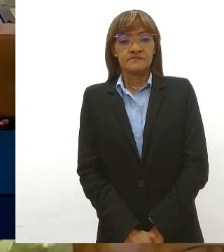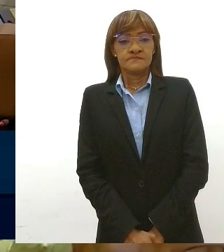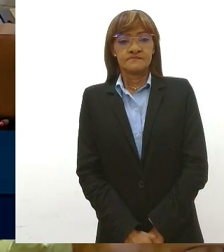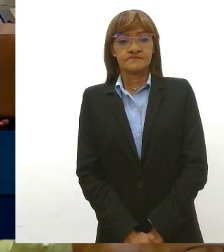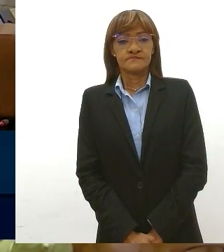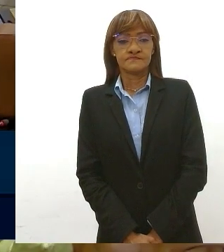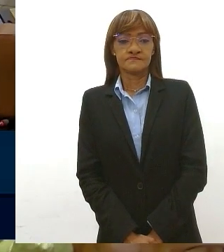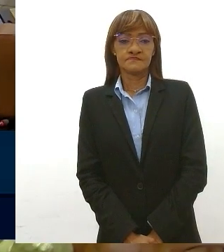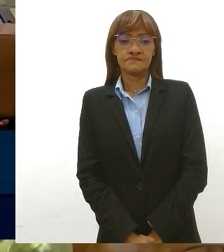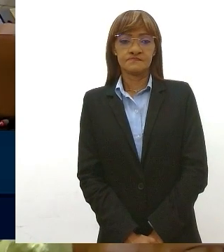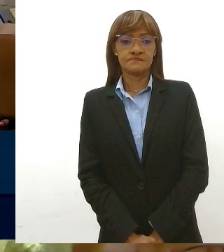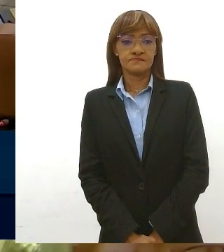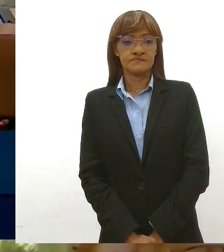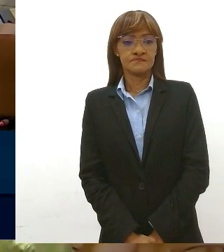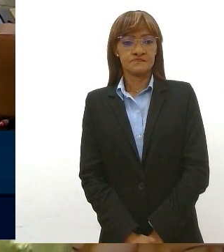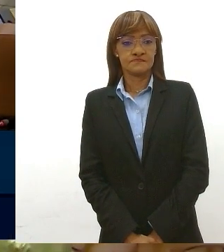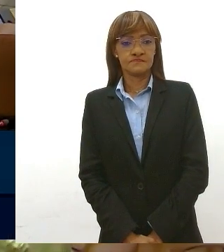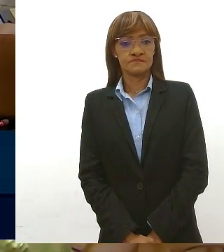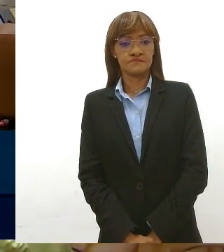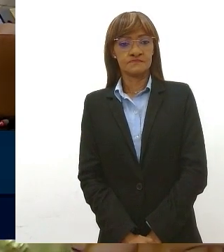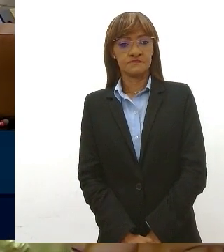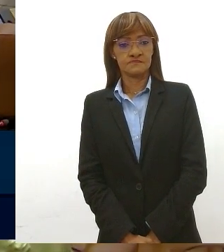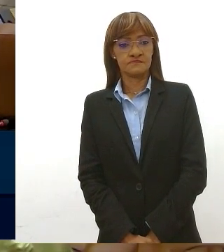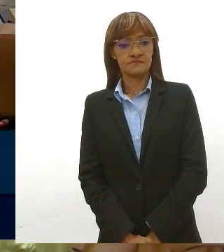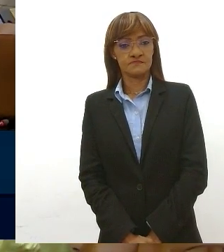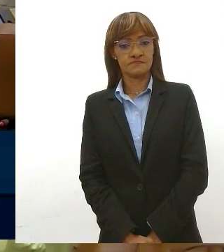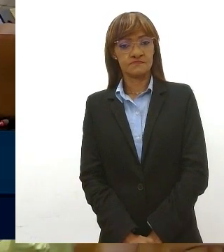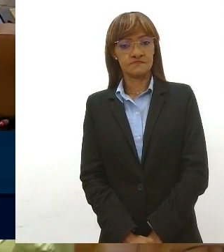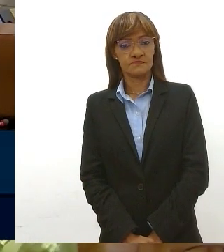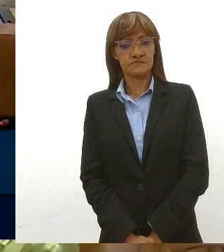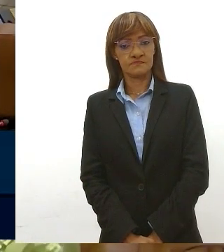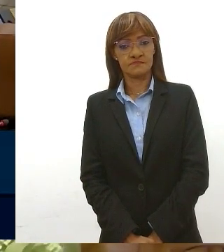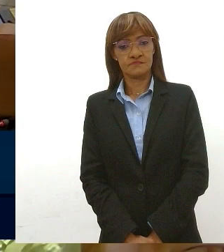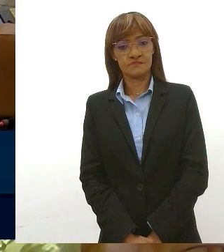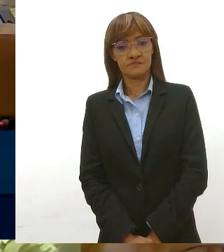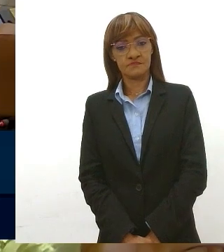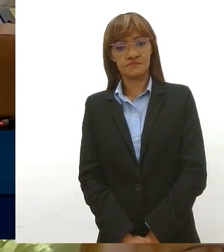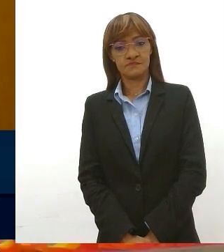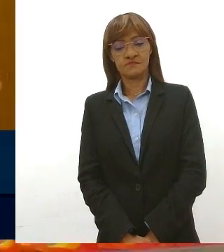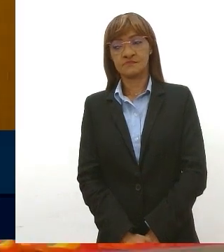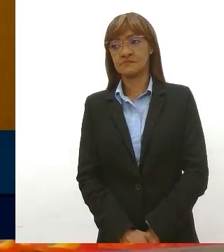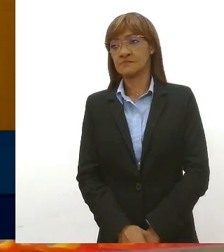Mais 3 minutos. Arrasou. A gente...